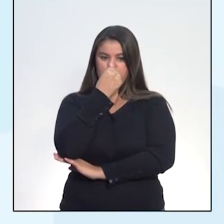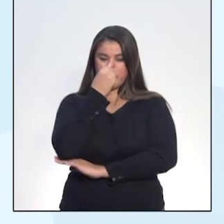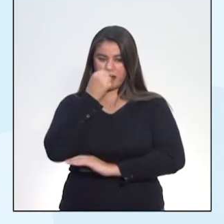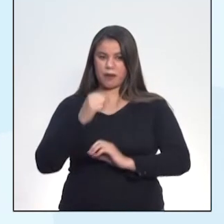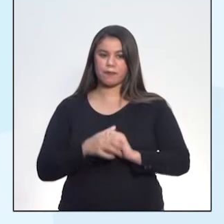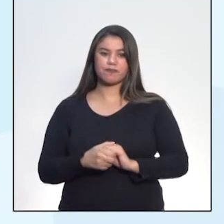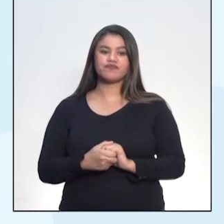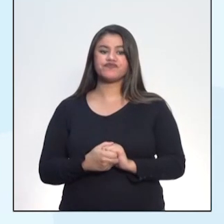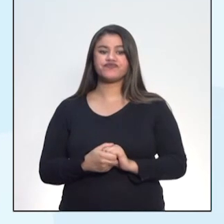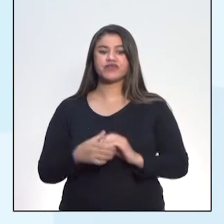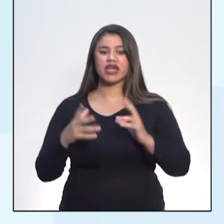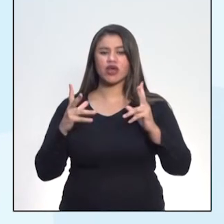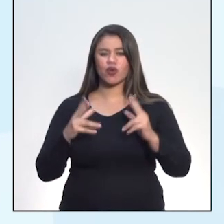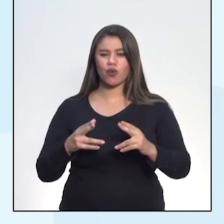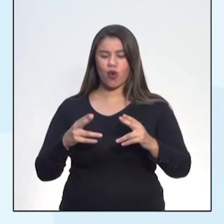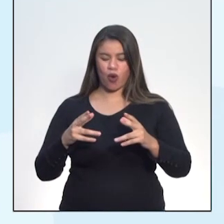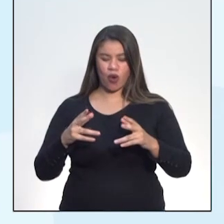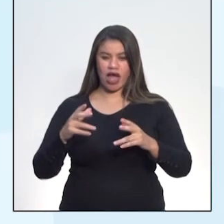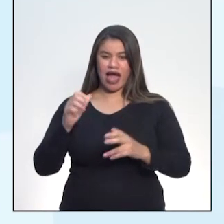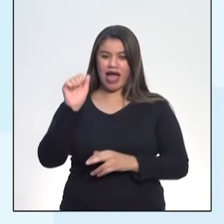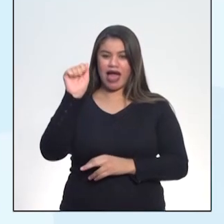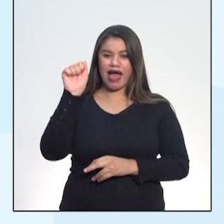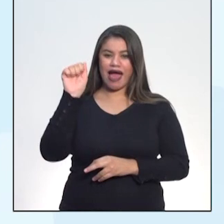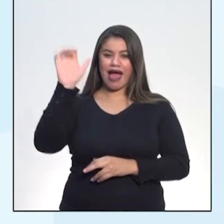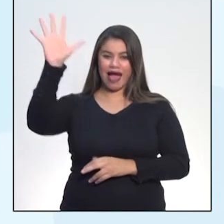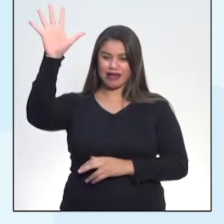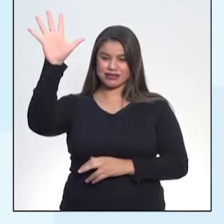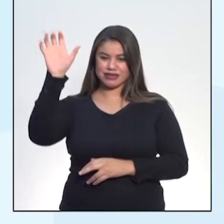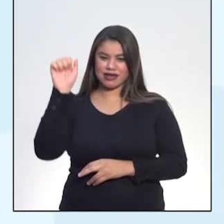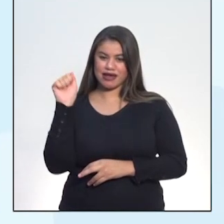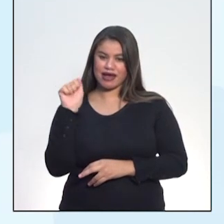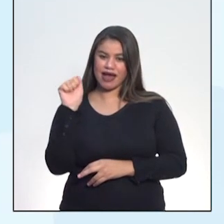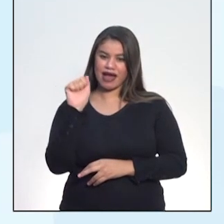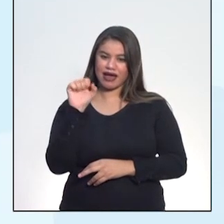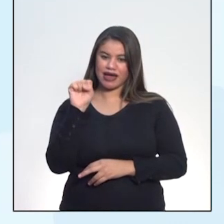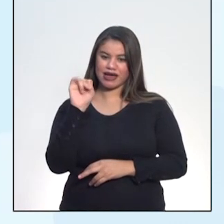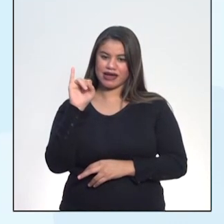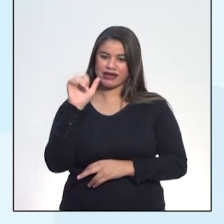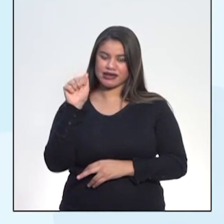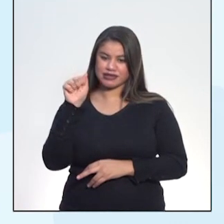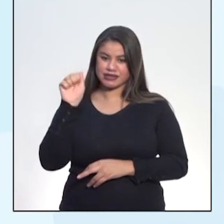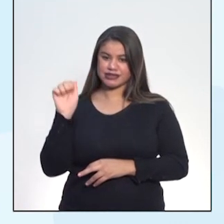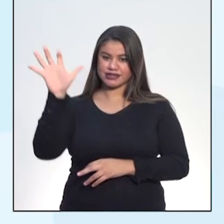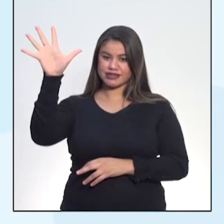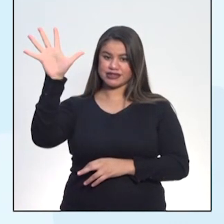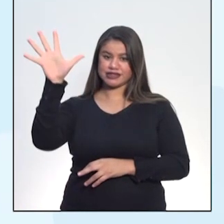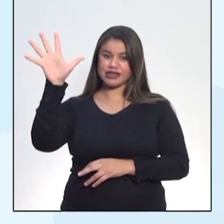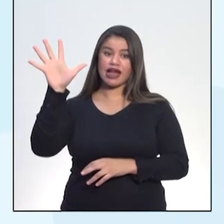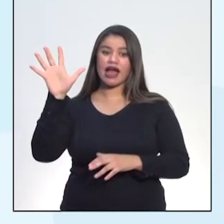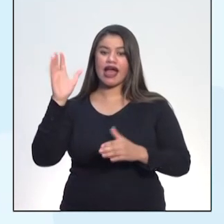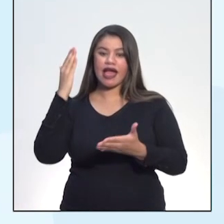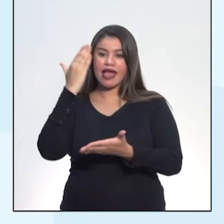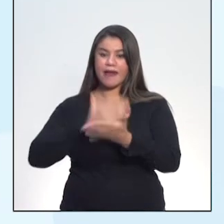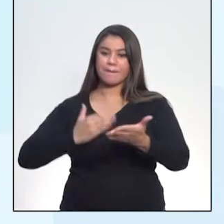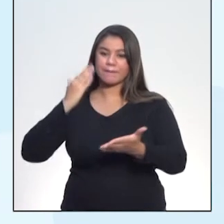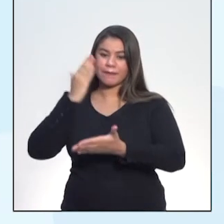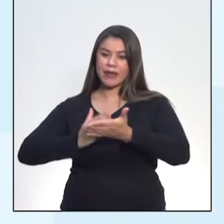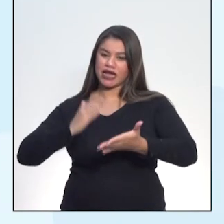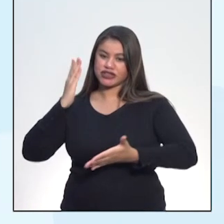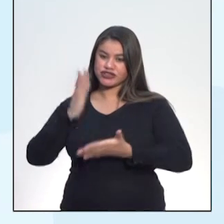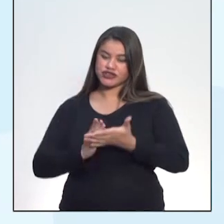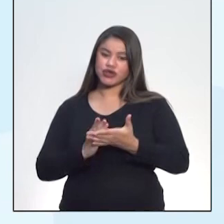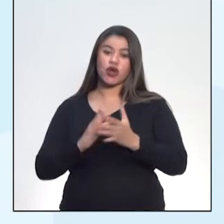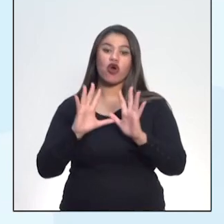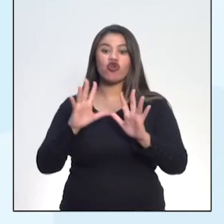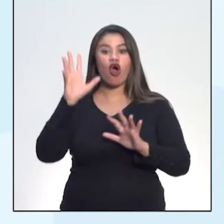imagem da repartição da Ásia. Porque não foi somente o continente africano que